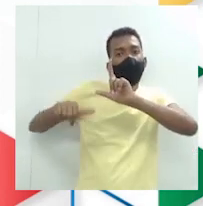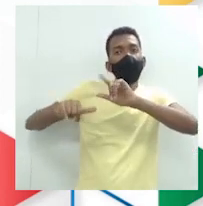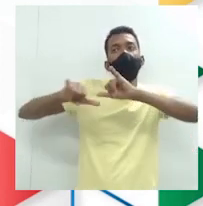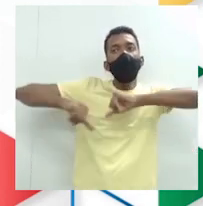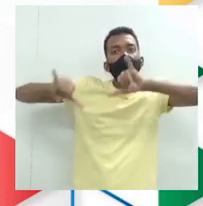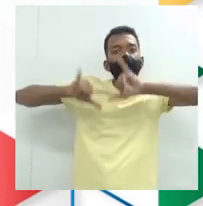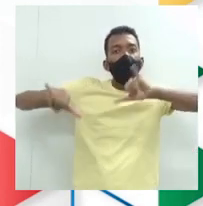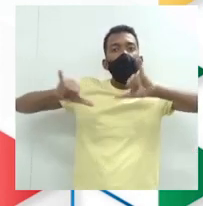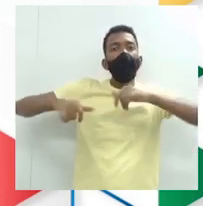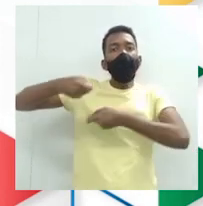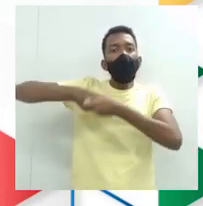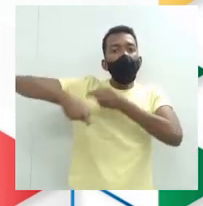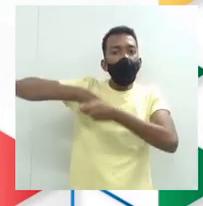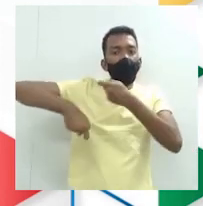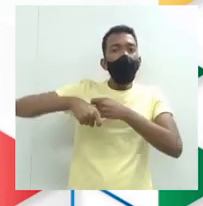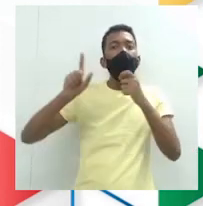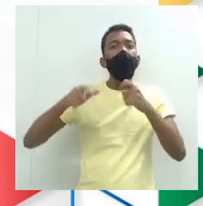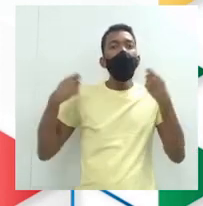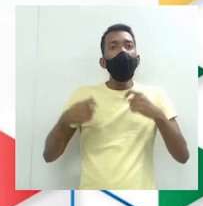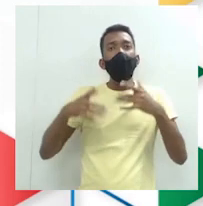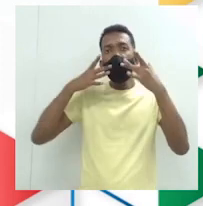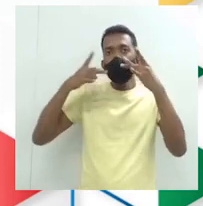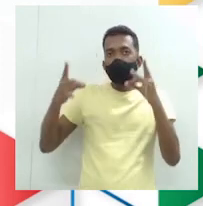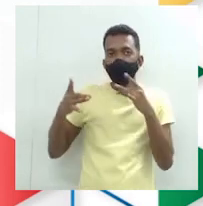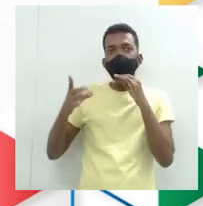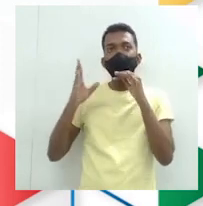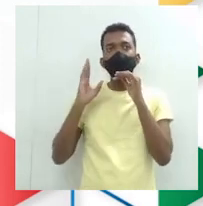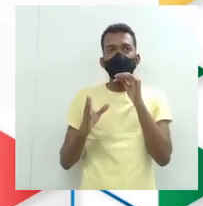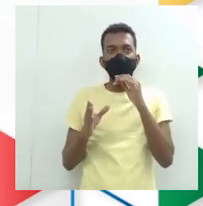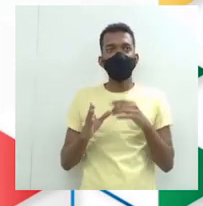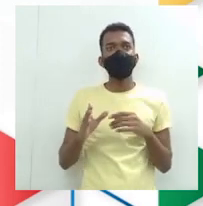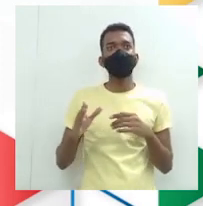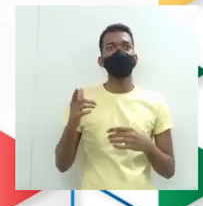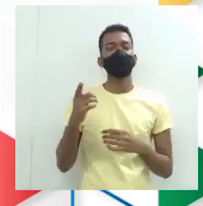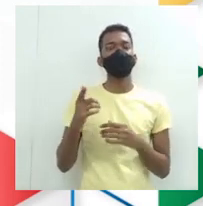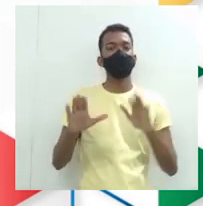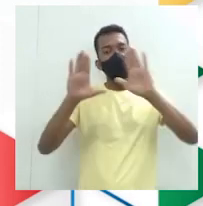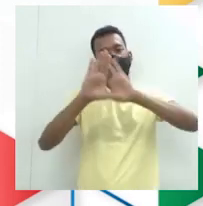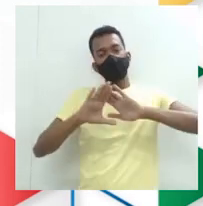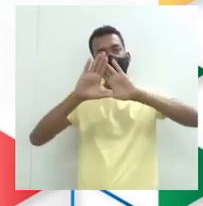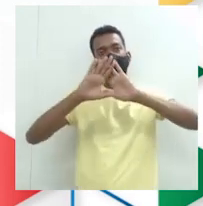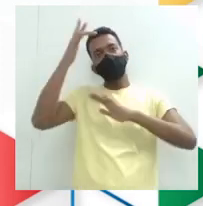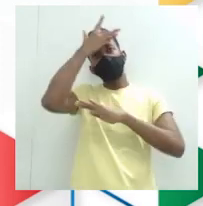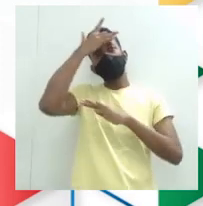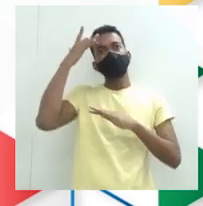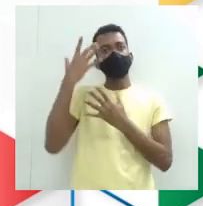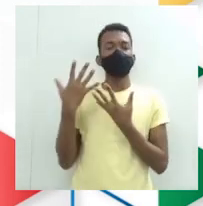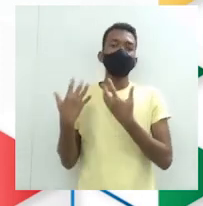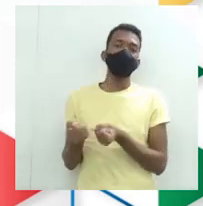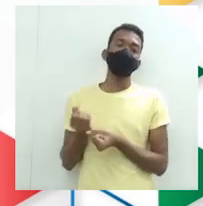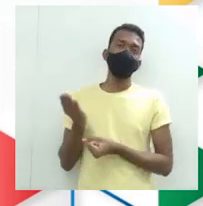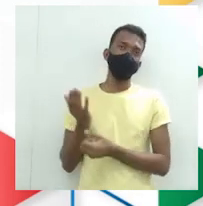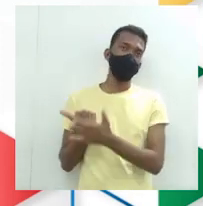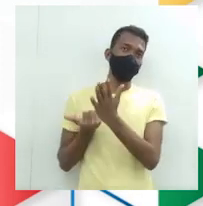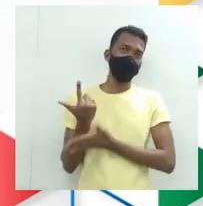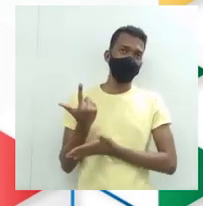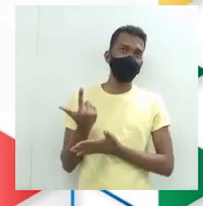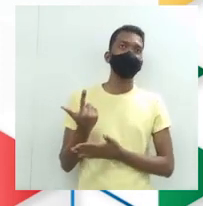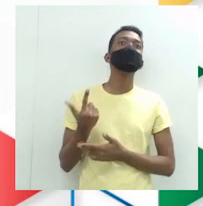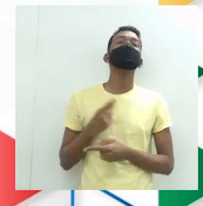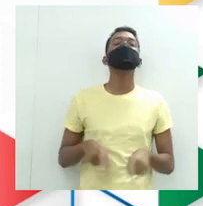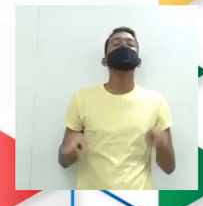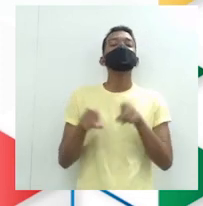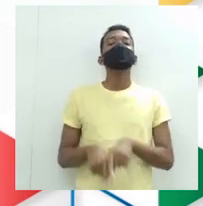ser atrativa, persuasiva, né? Convencer a pessoa a aderir à causa ou a comprar um produto, e ela